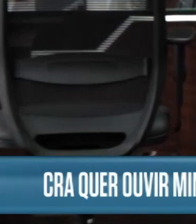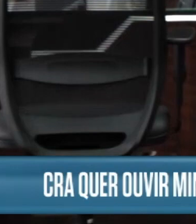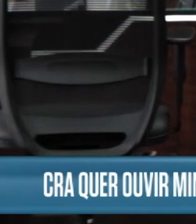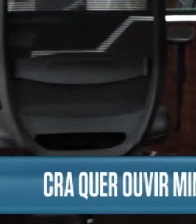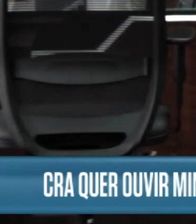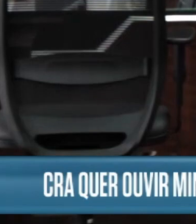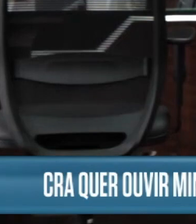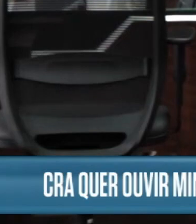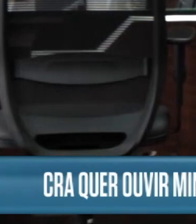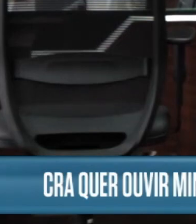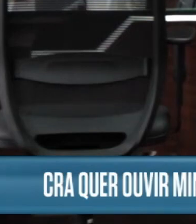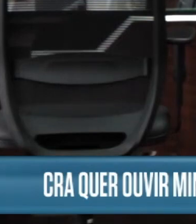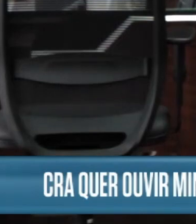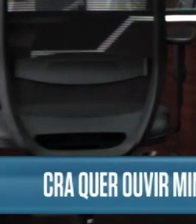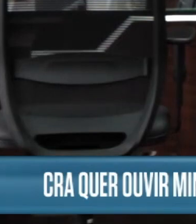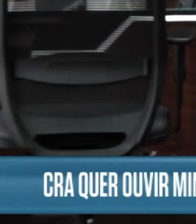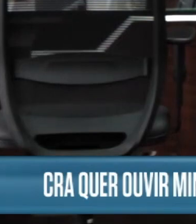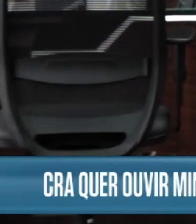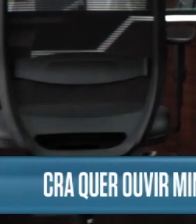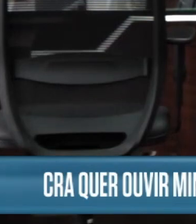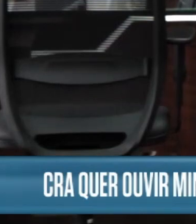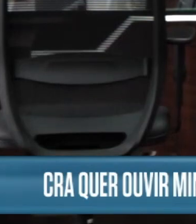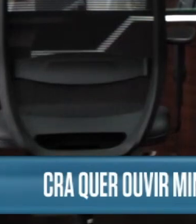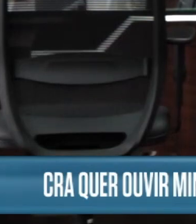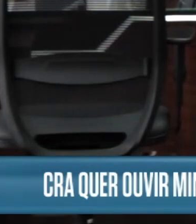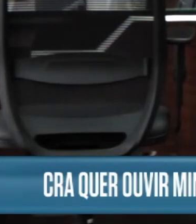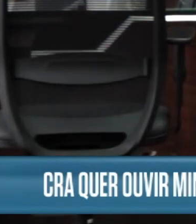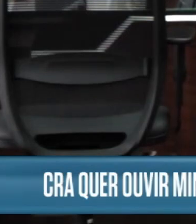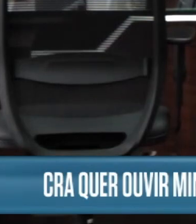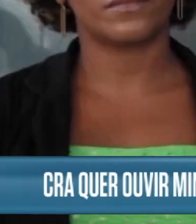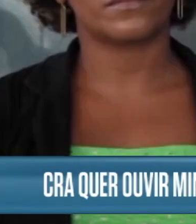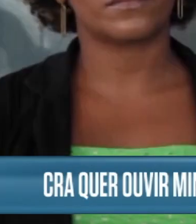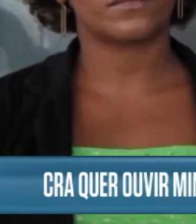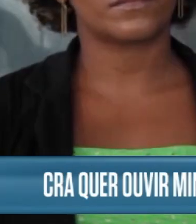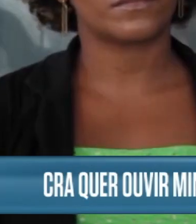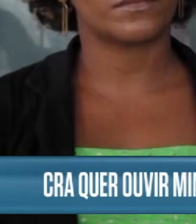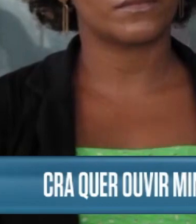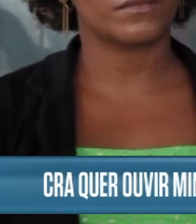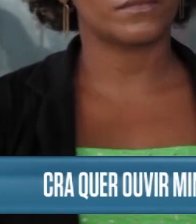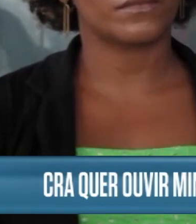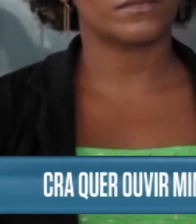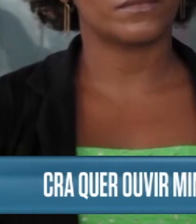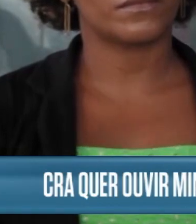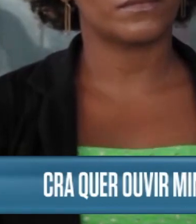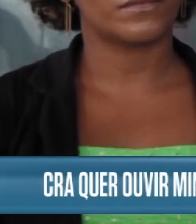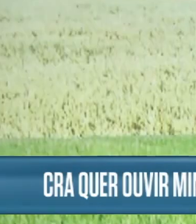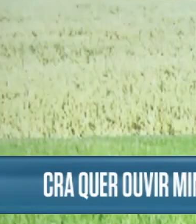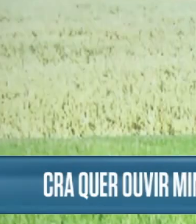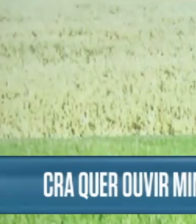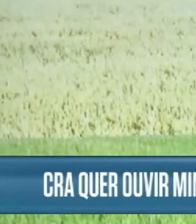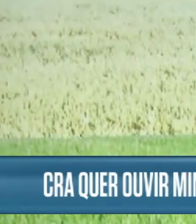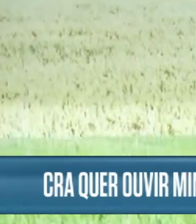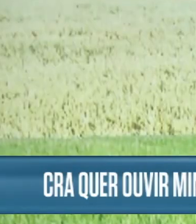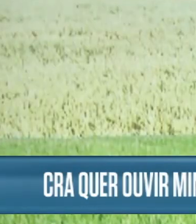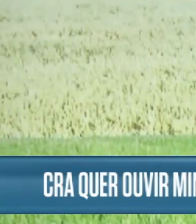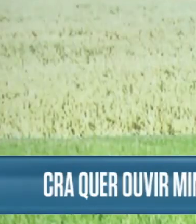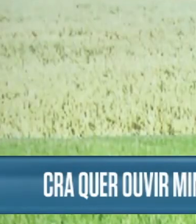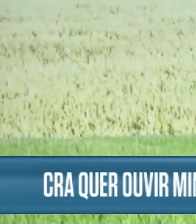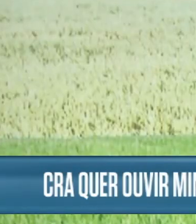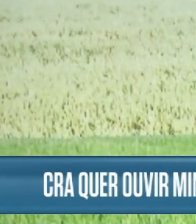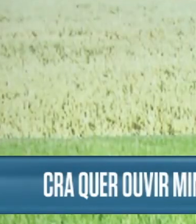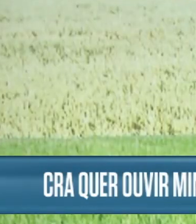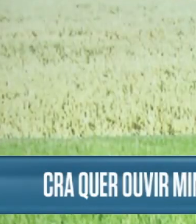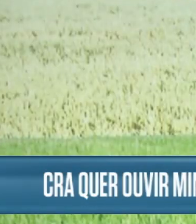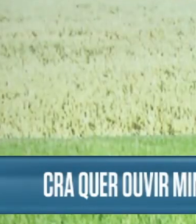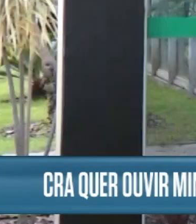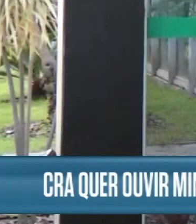sugere a presença dos ministros Carlos Favaro no dia 23 de Março Paulo Teixeira no dia 30 e André de Paula no dia